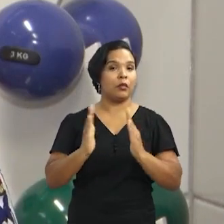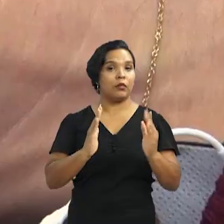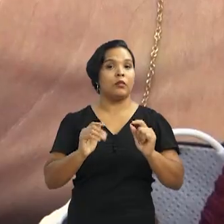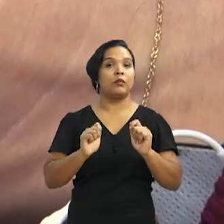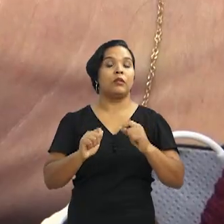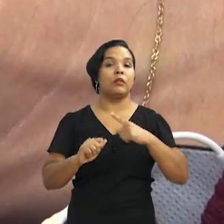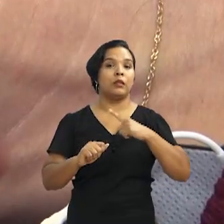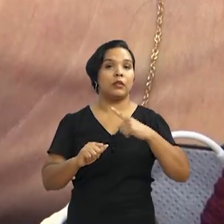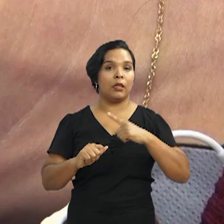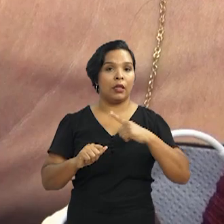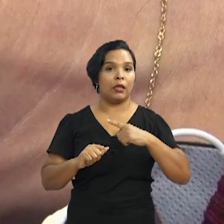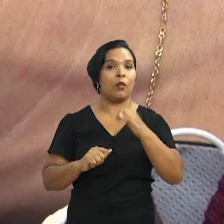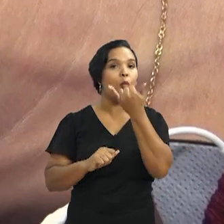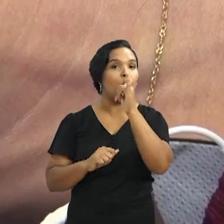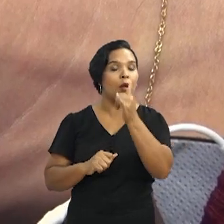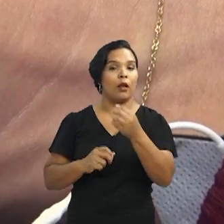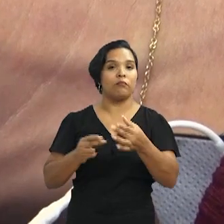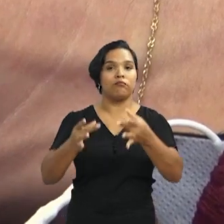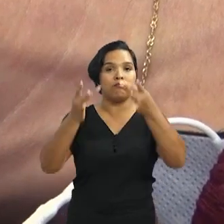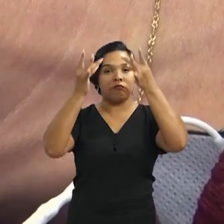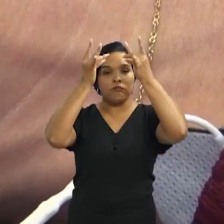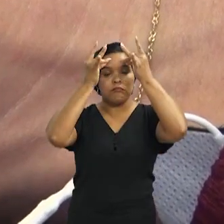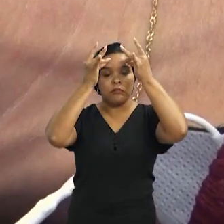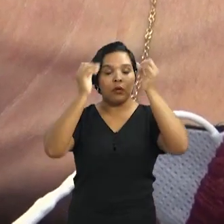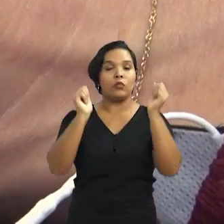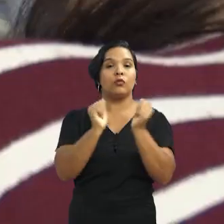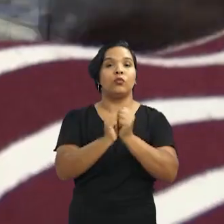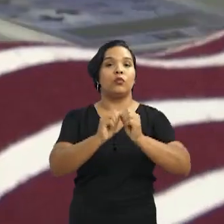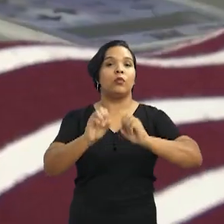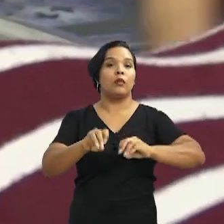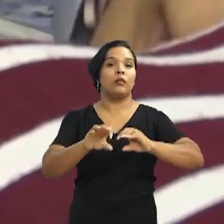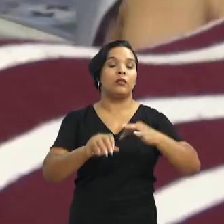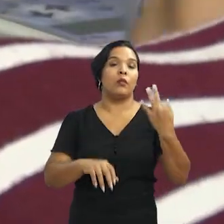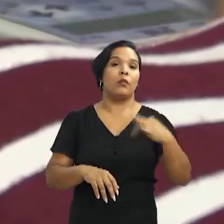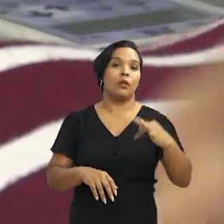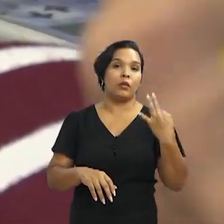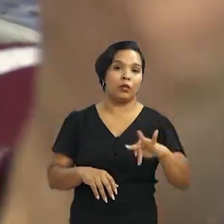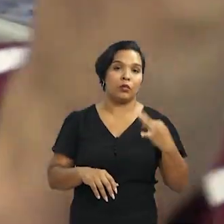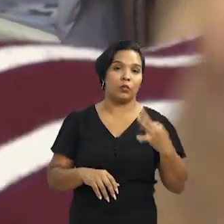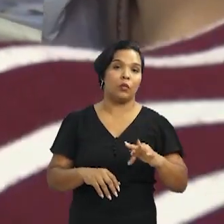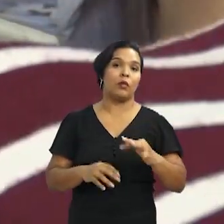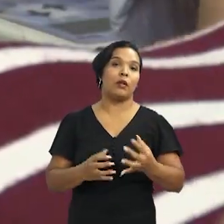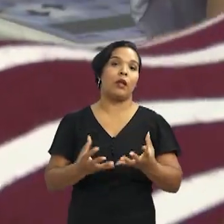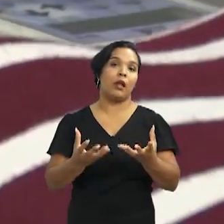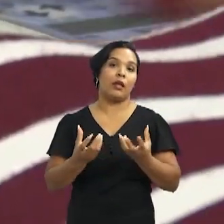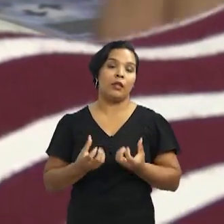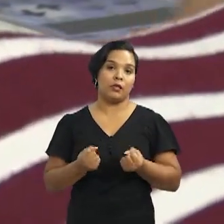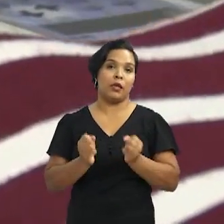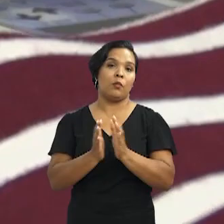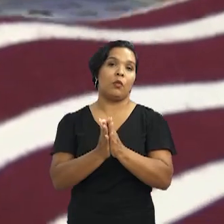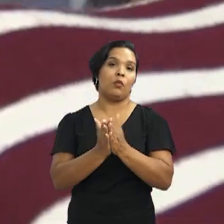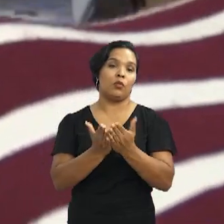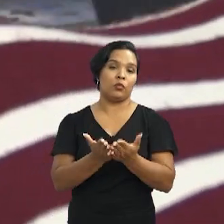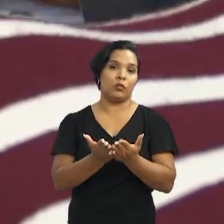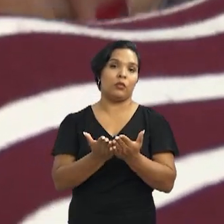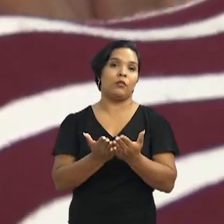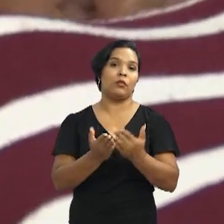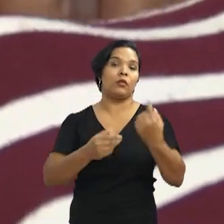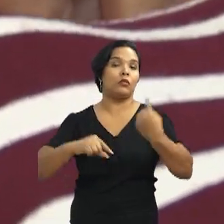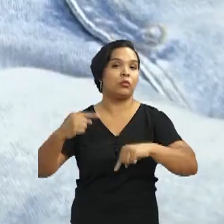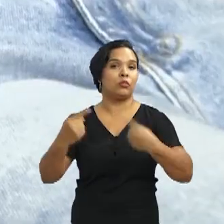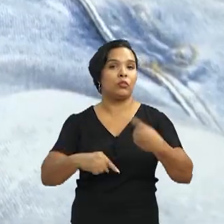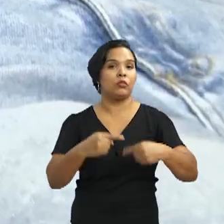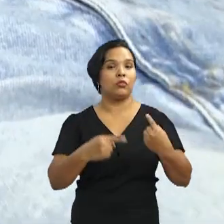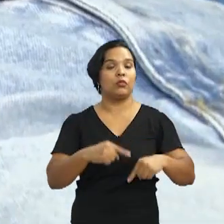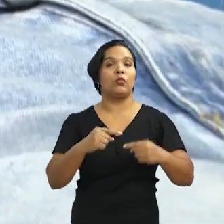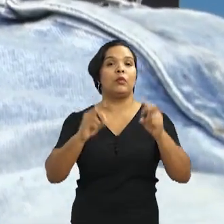qual tem a aplicação da eletroestimulação junto com a educação em dor, na qual esses indivíduos eles recebem um e-book e